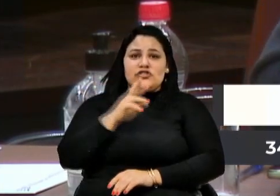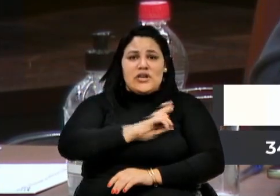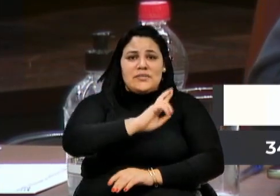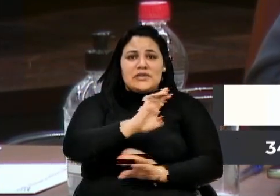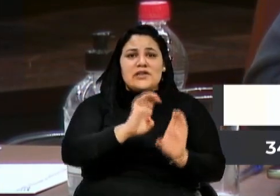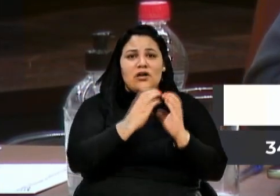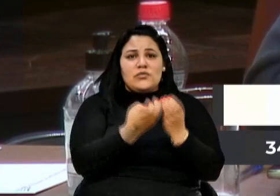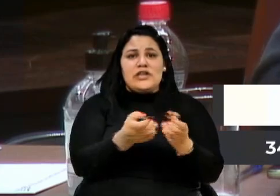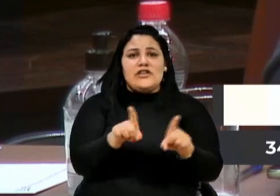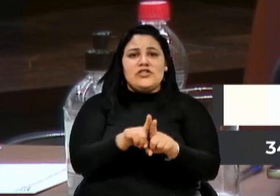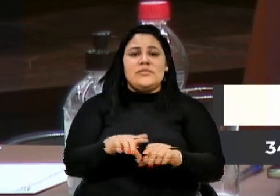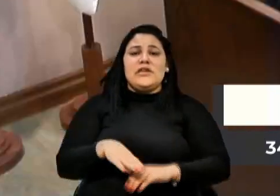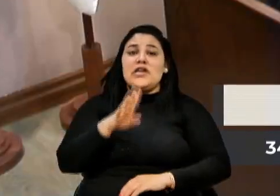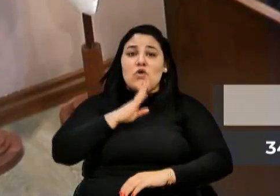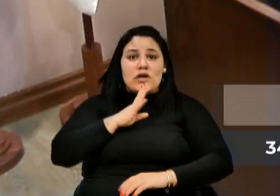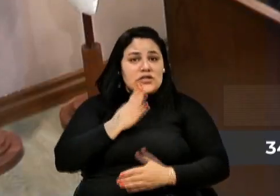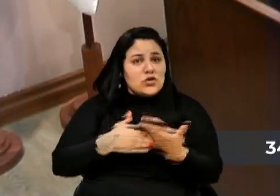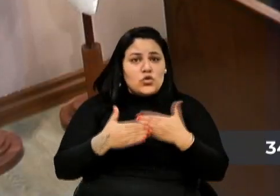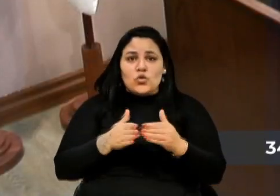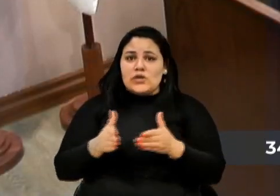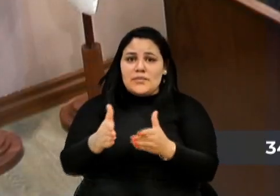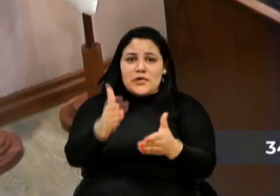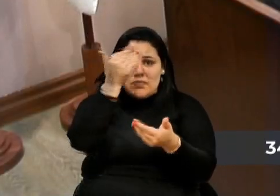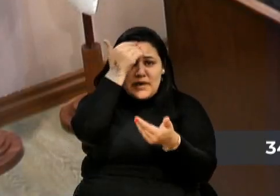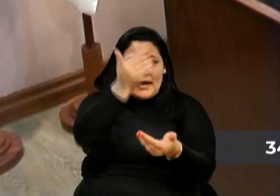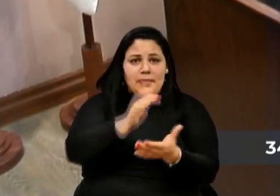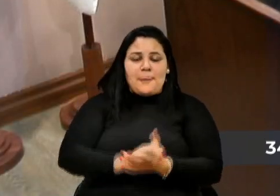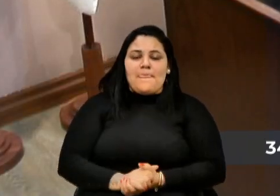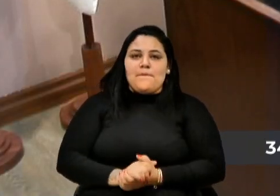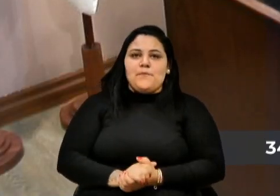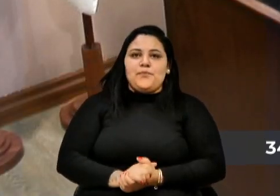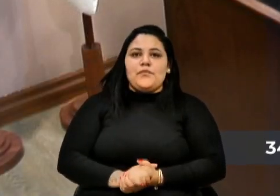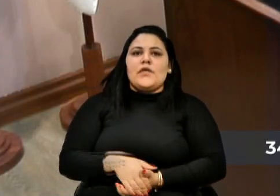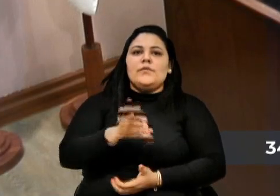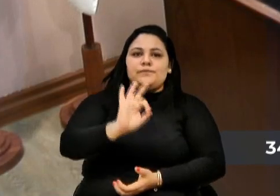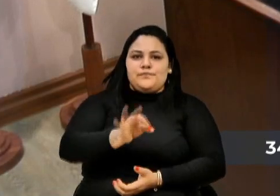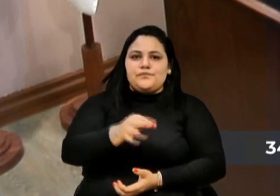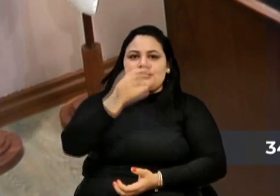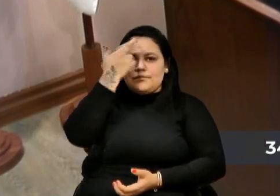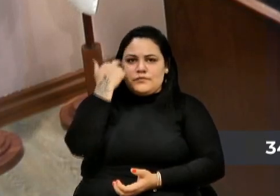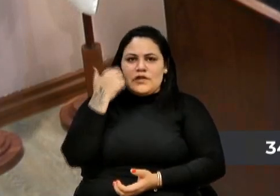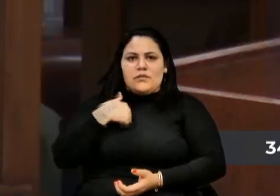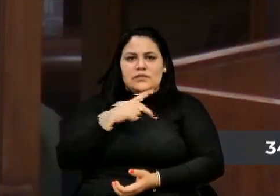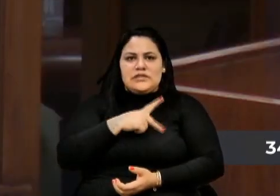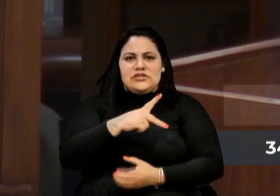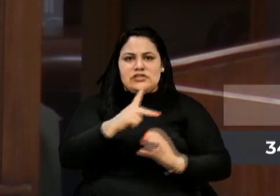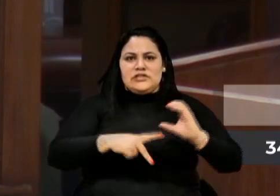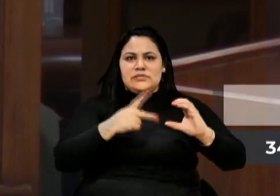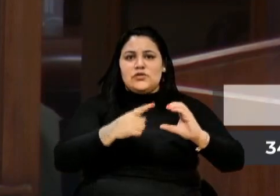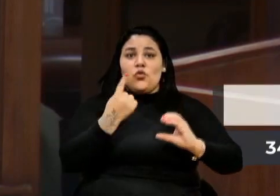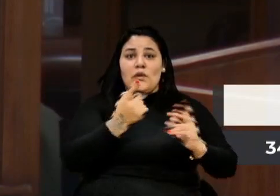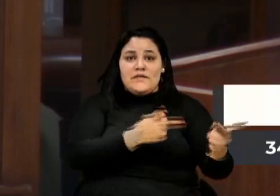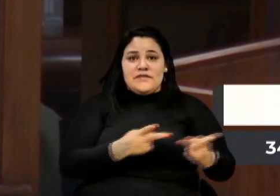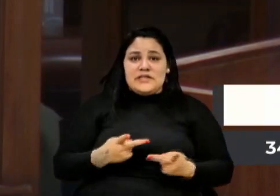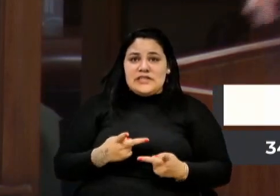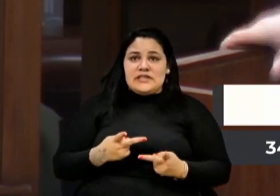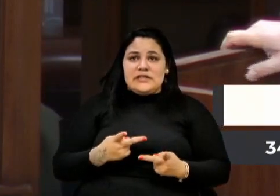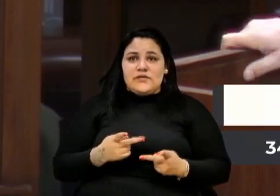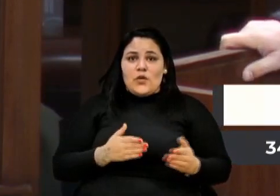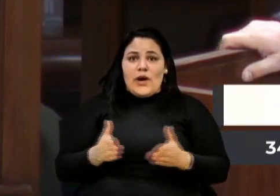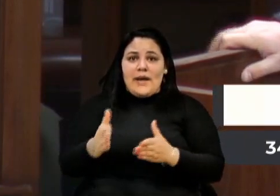roteiros. Obrigado. Sem dúvida, vereador Rafael. Inclusive, quando eu fui presidente da Casa em 2017, uma das visitas legislativas foi ao caminho do Padre